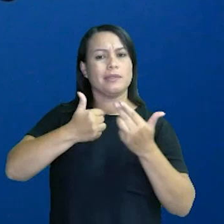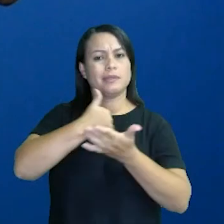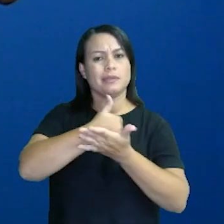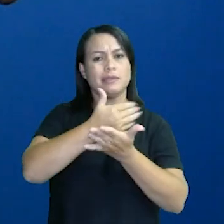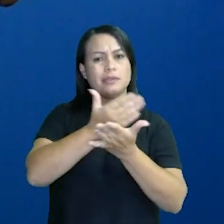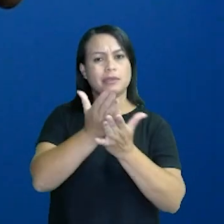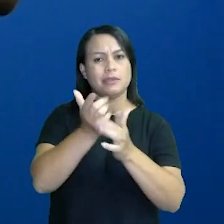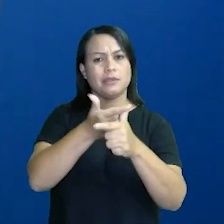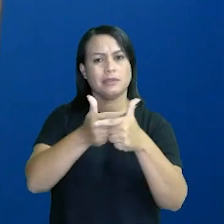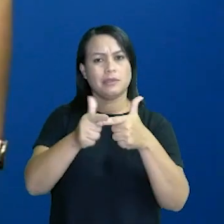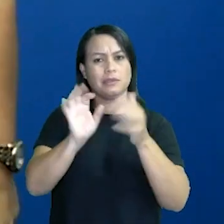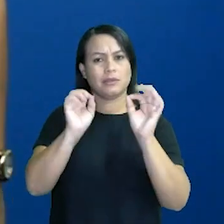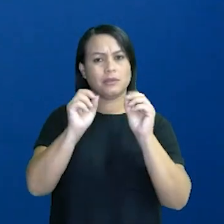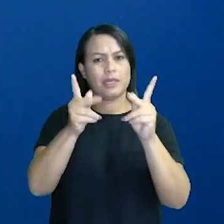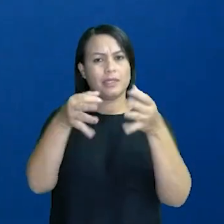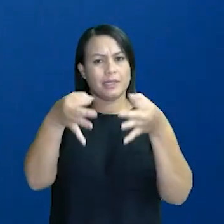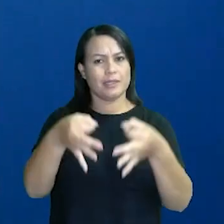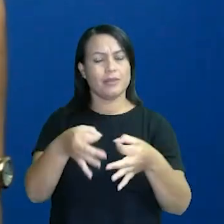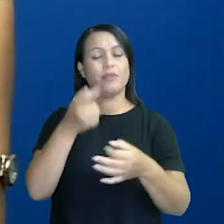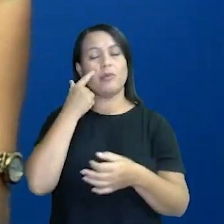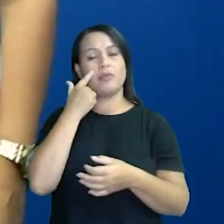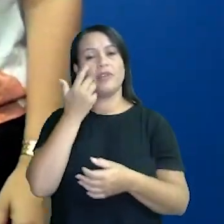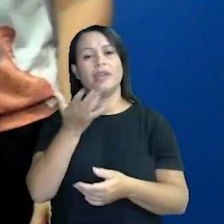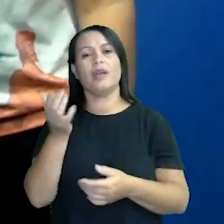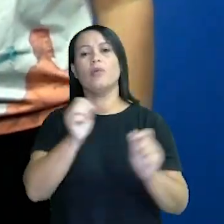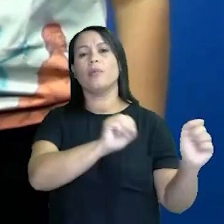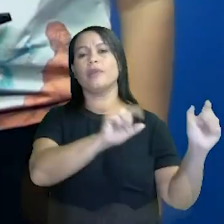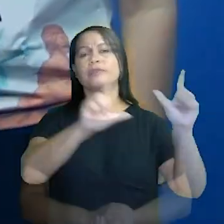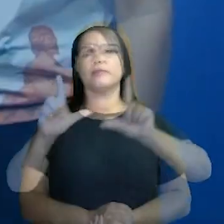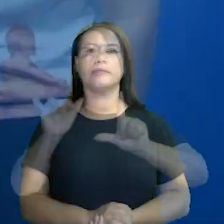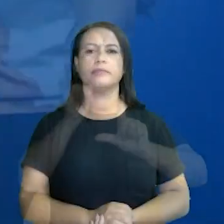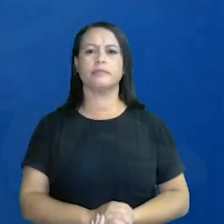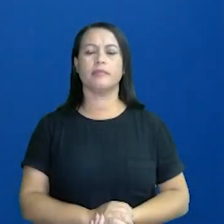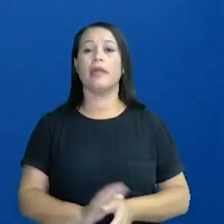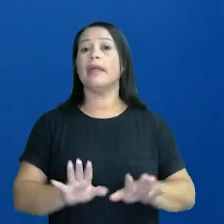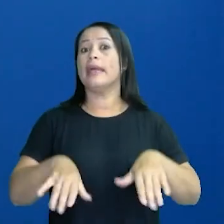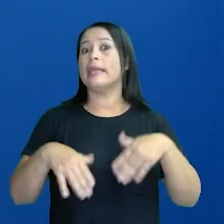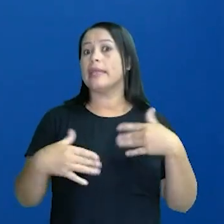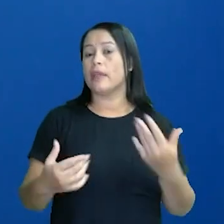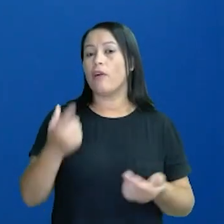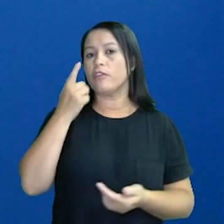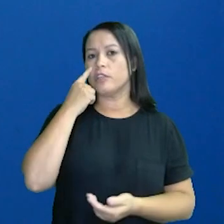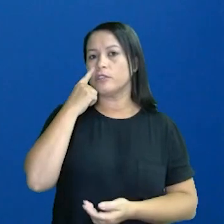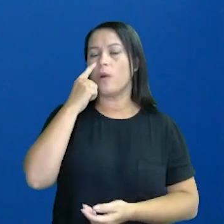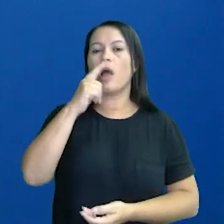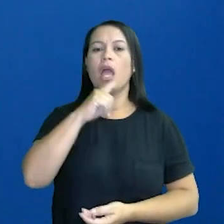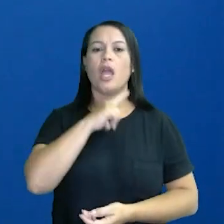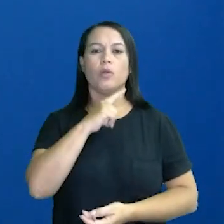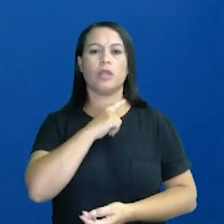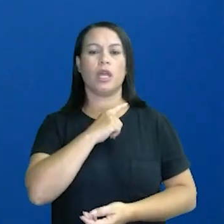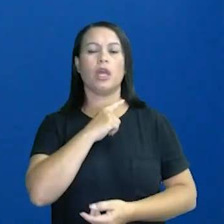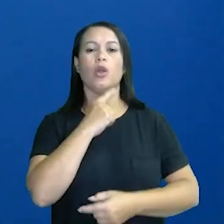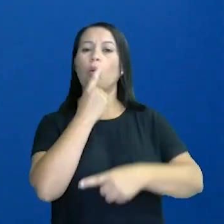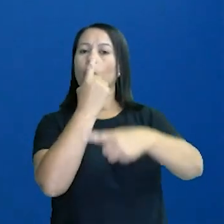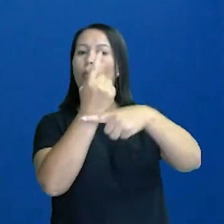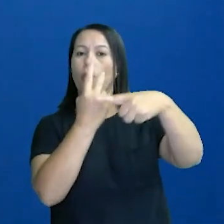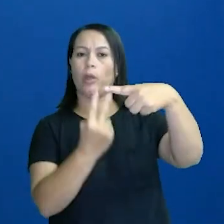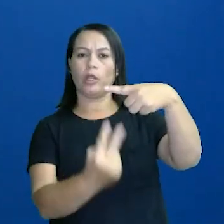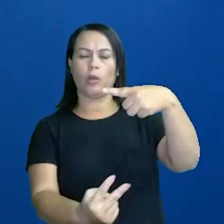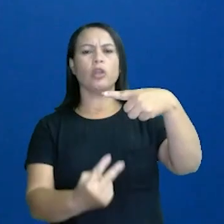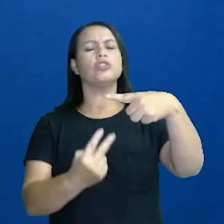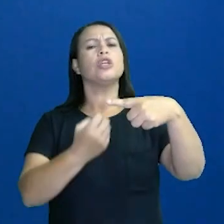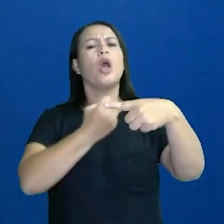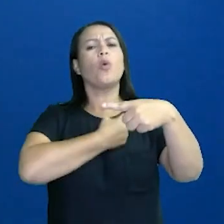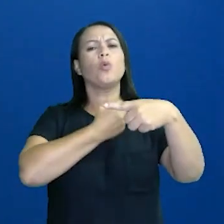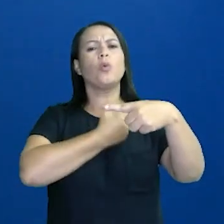iguais, ok? Certinho? Então, vamos para o próximo exemplo. Então, aqui eu tenho o seguinte, eu tenho 1 e 2, né? Isso que é o